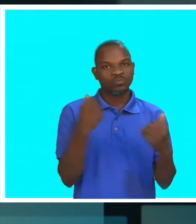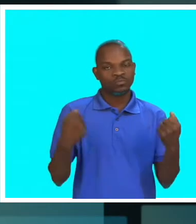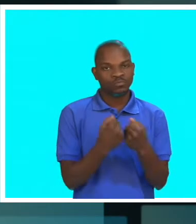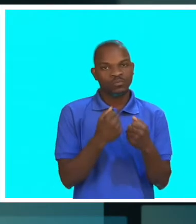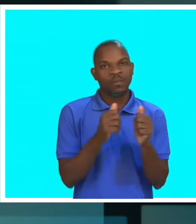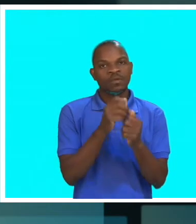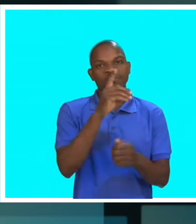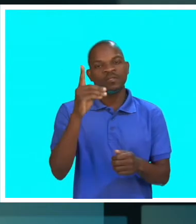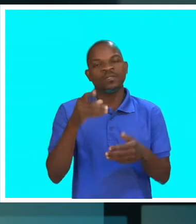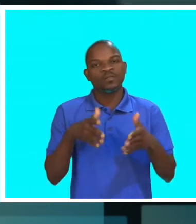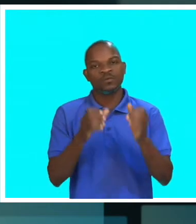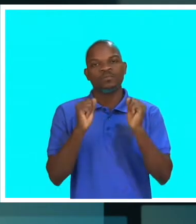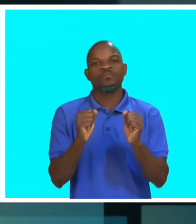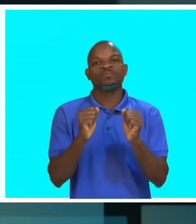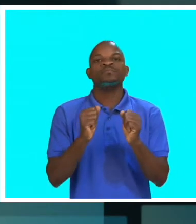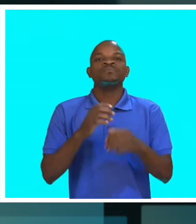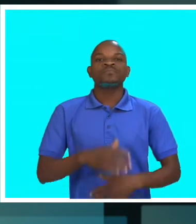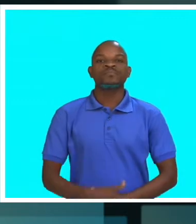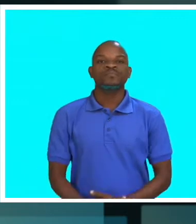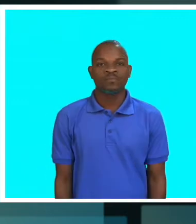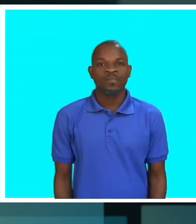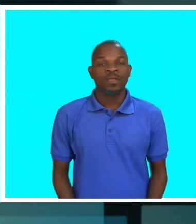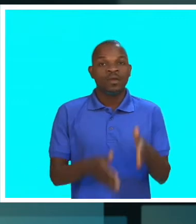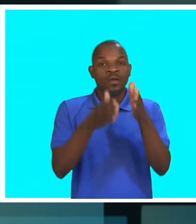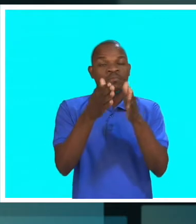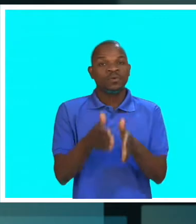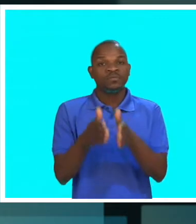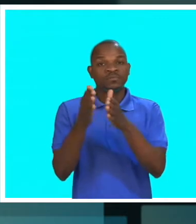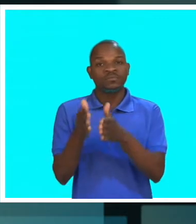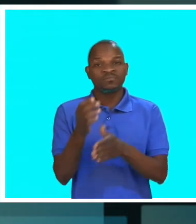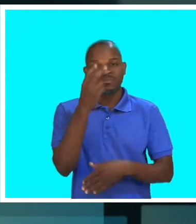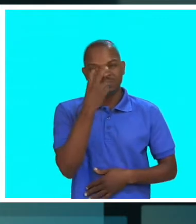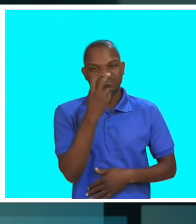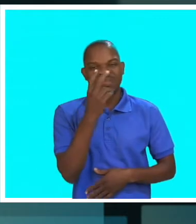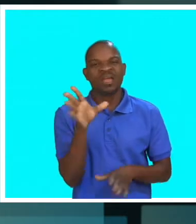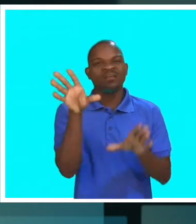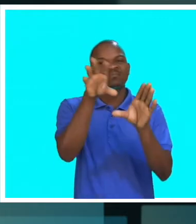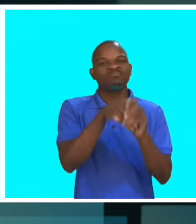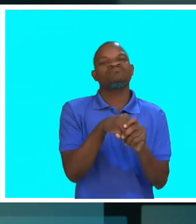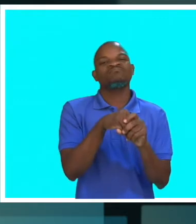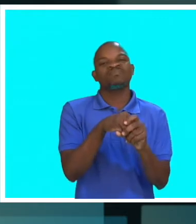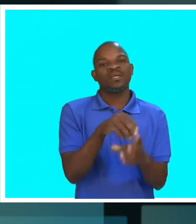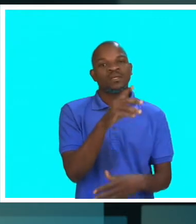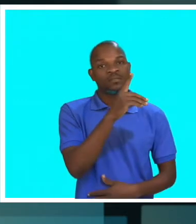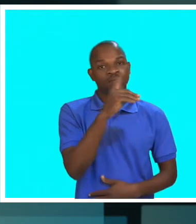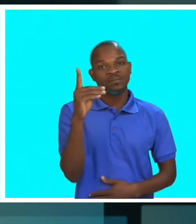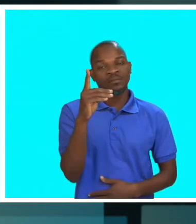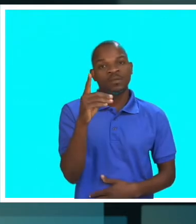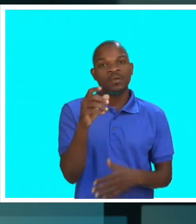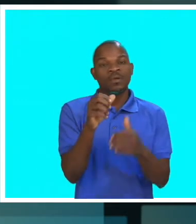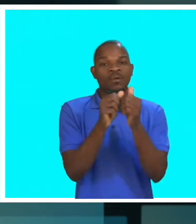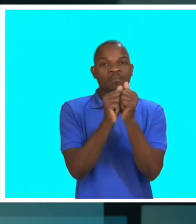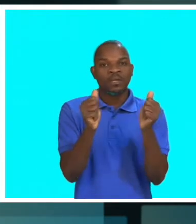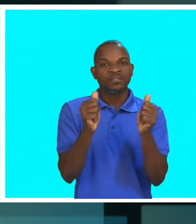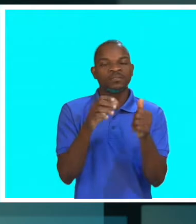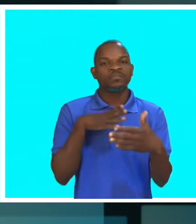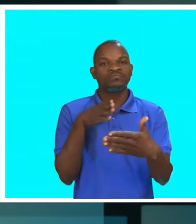coxo se é que foi aleijado, deficiente porque nasceu assim. Para os cegos, estão no mesmo conjunto de deficientes, mas